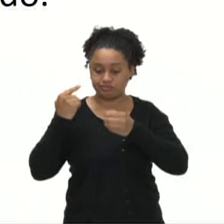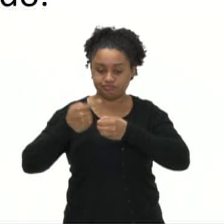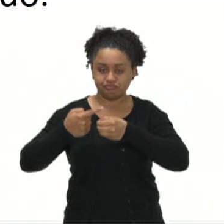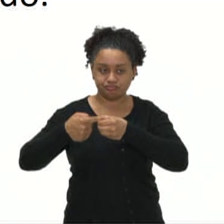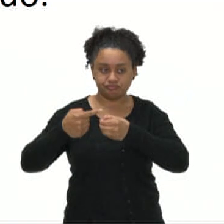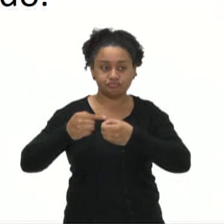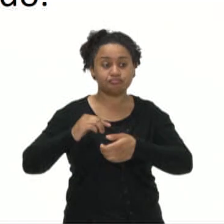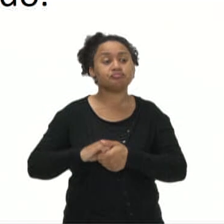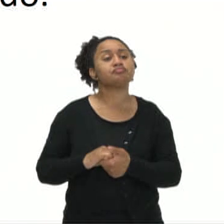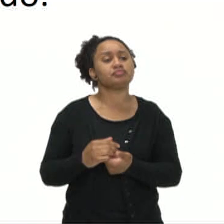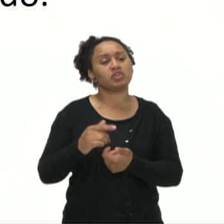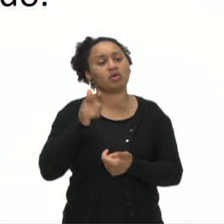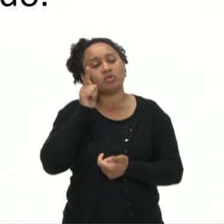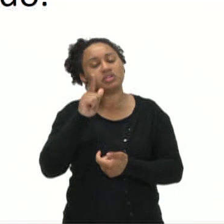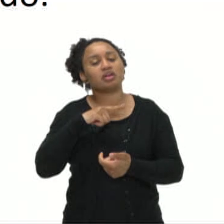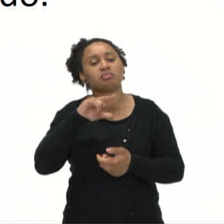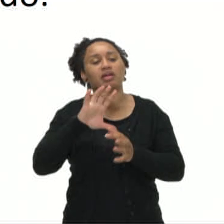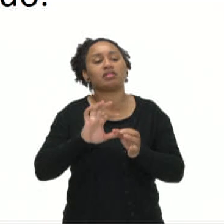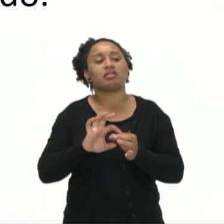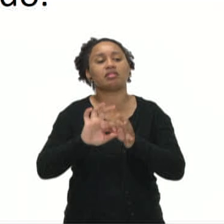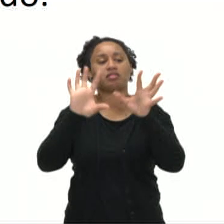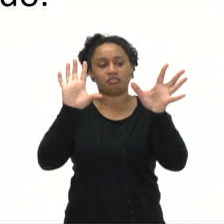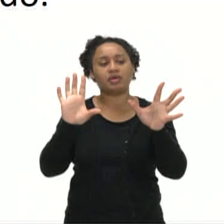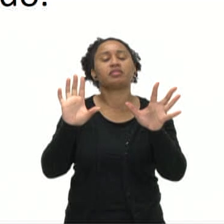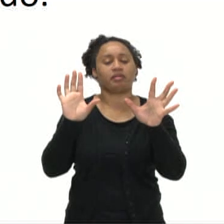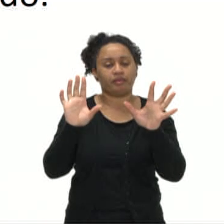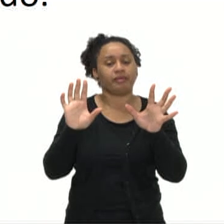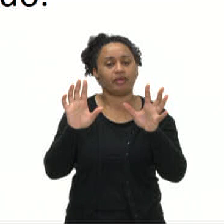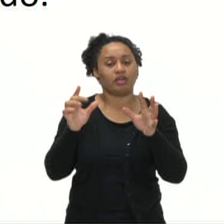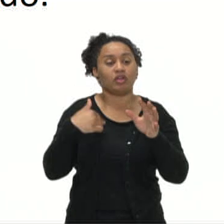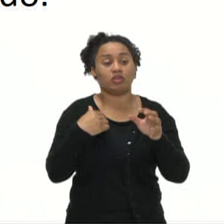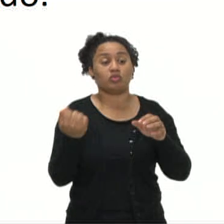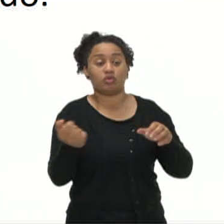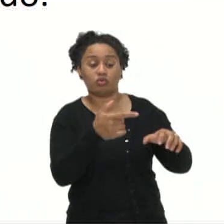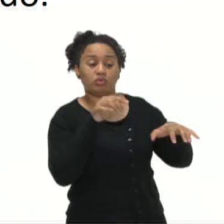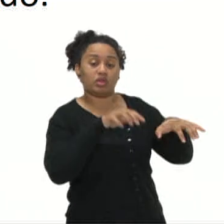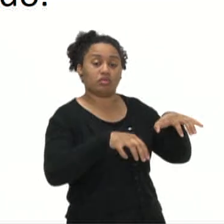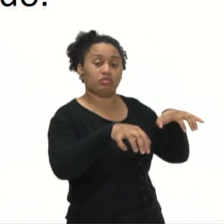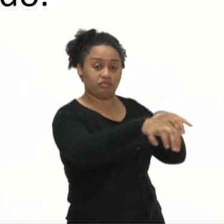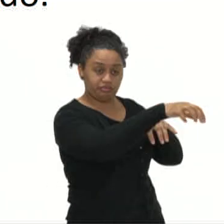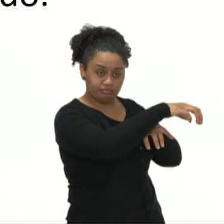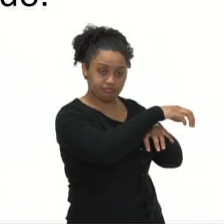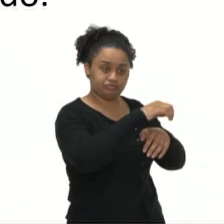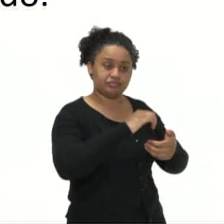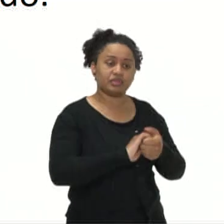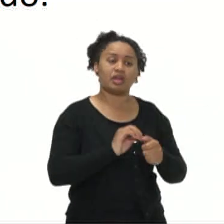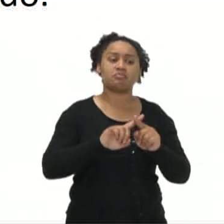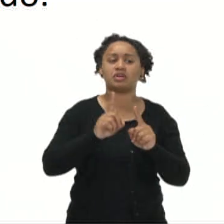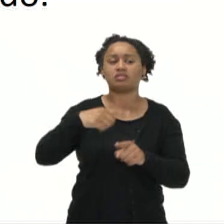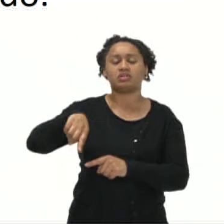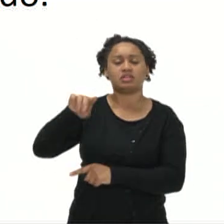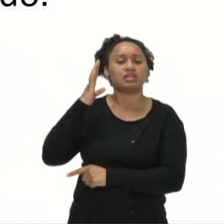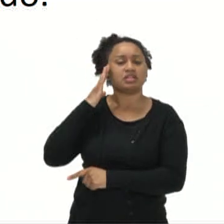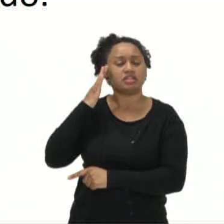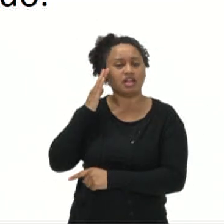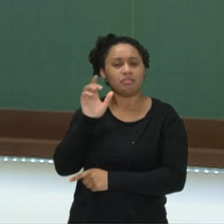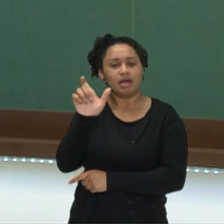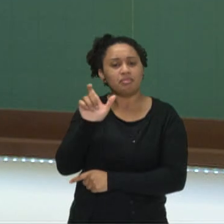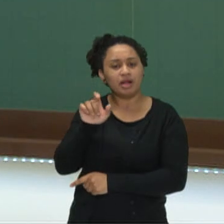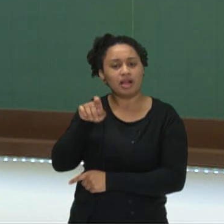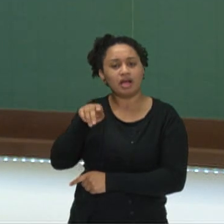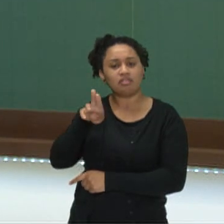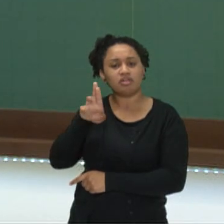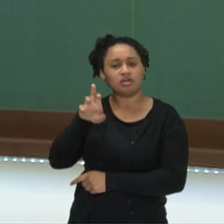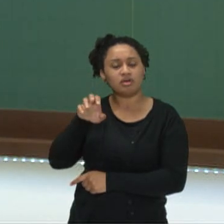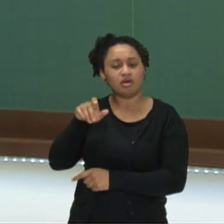aqui a gente vai ter mais liberdade quanto a isso, né? Quanto dentro do feudo. Mas vocês sabem de onde que vem a palavra burguesia, então?